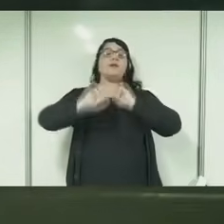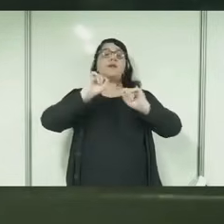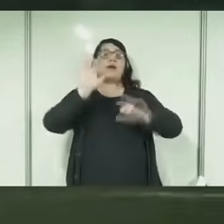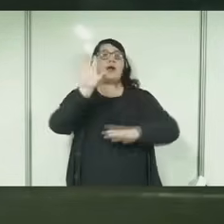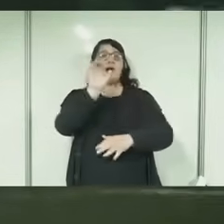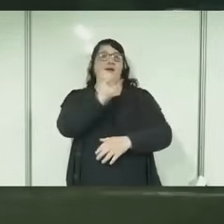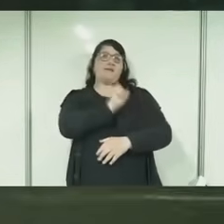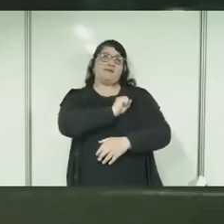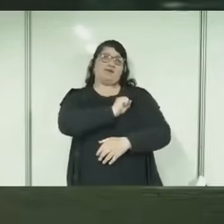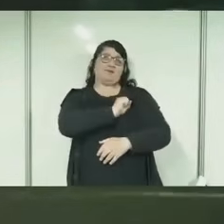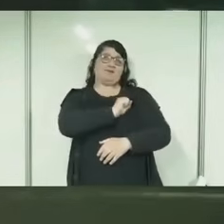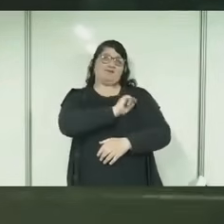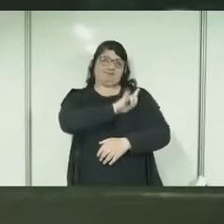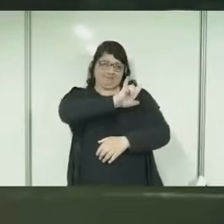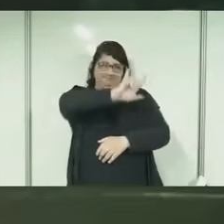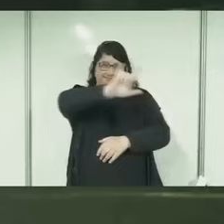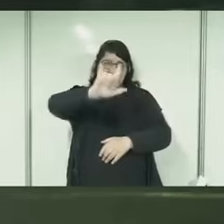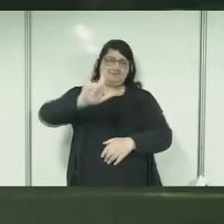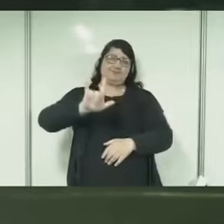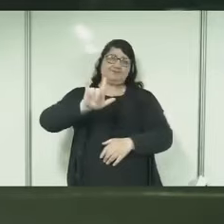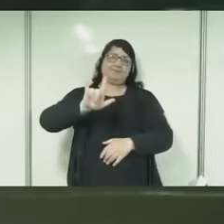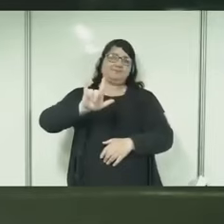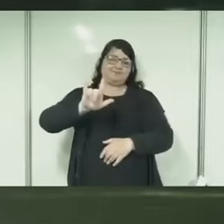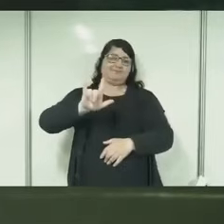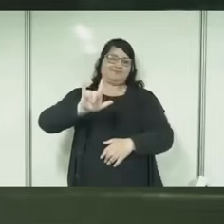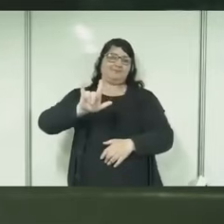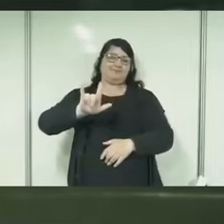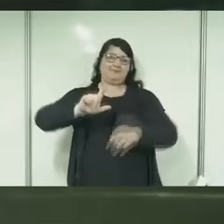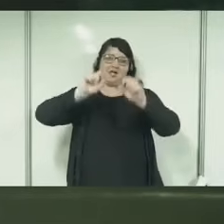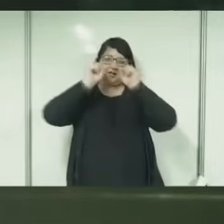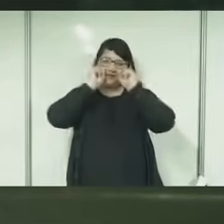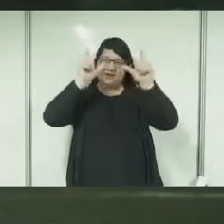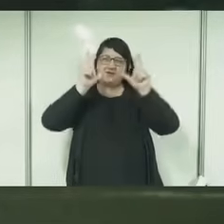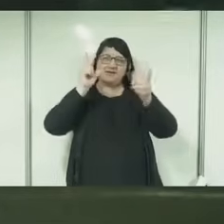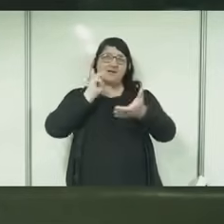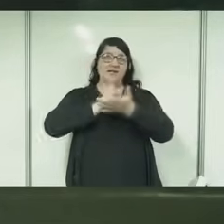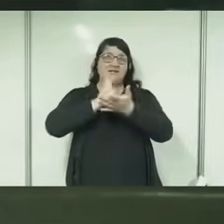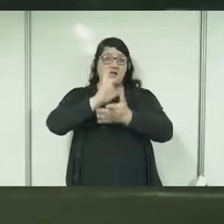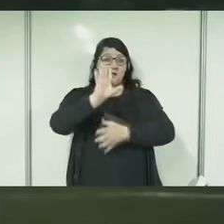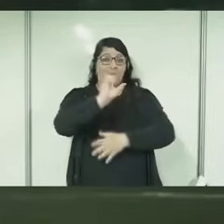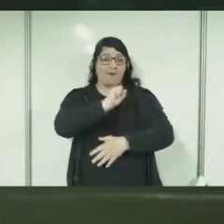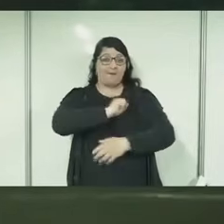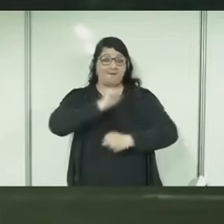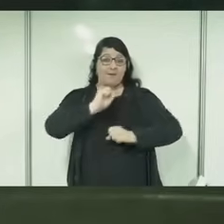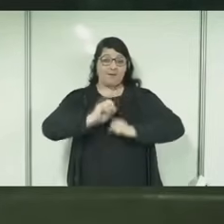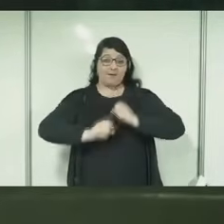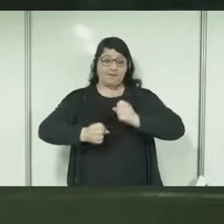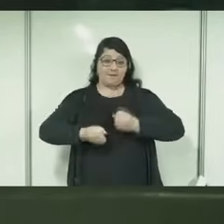ama, ama. Desperta sempre mais o amor dentro do coração.